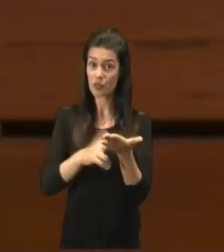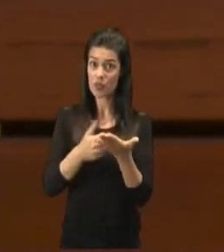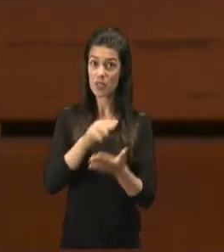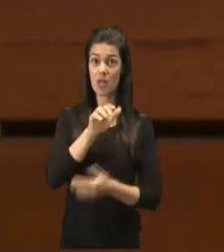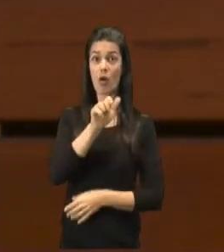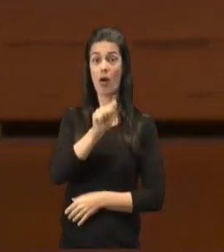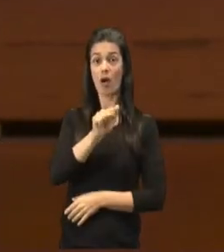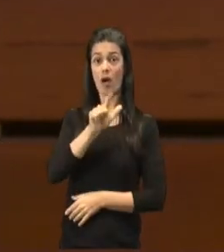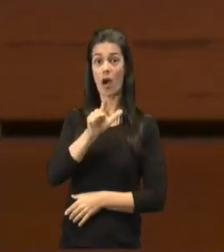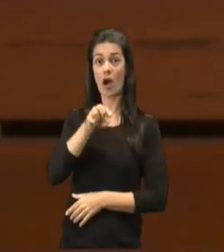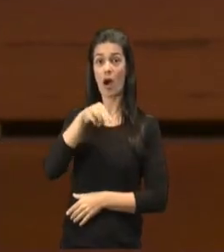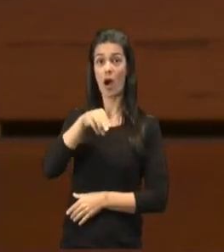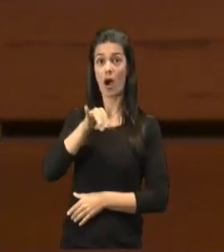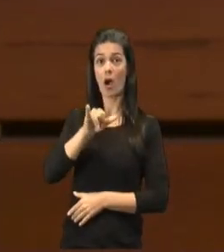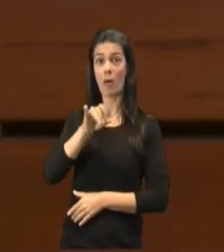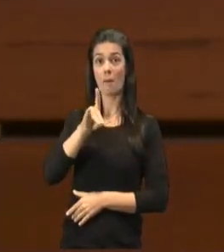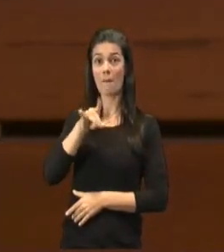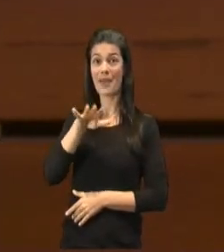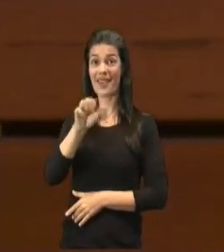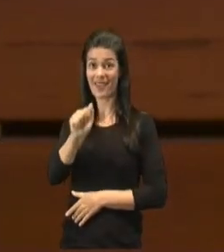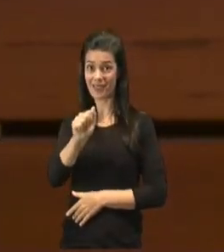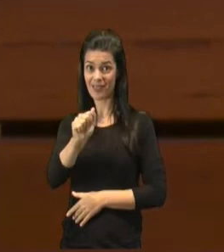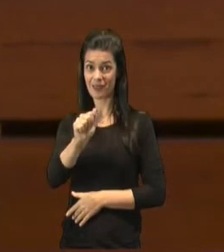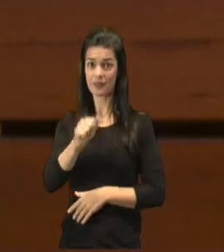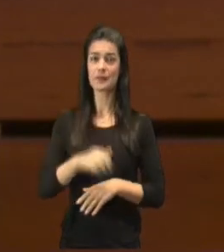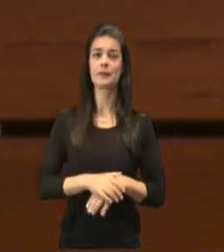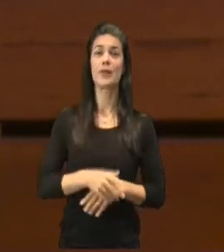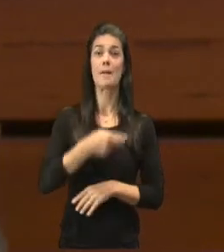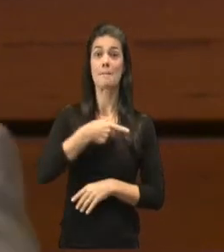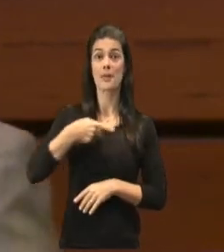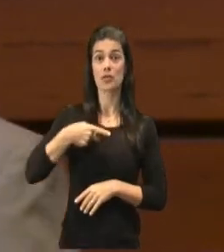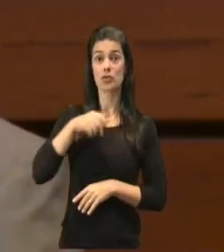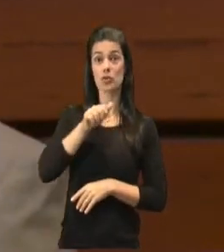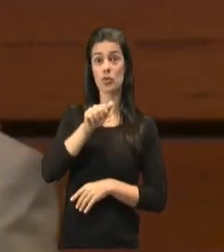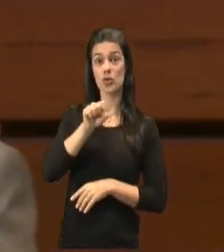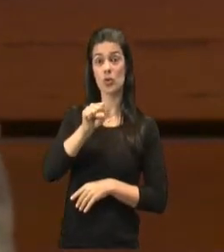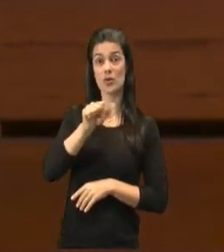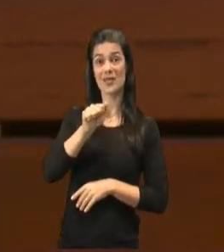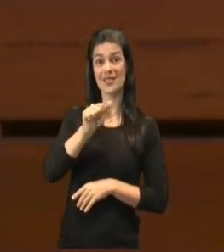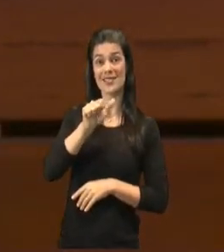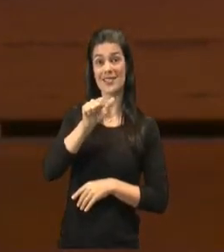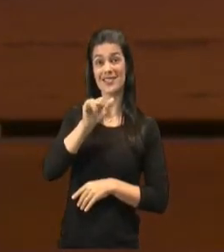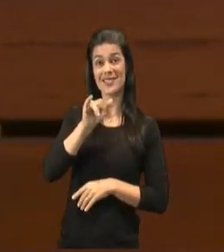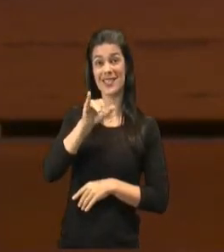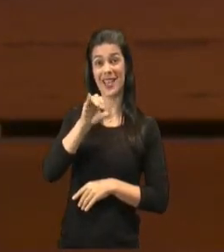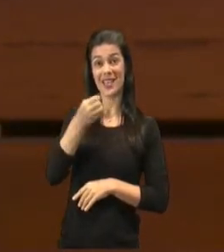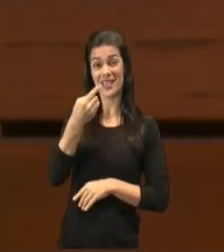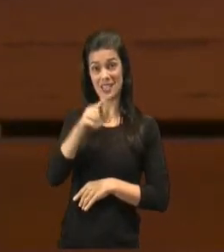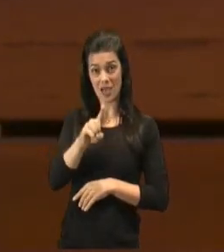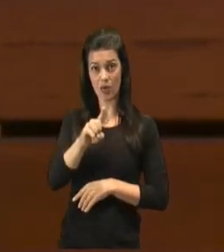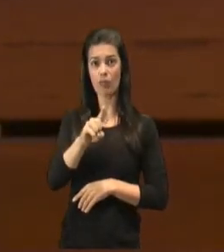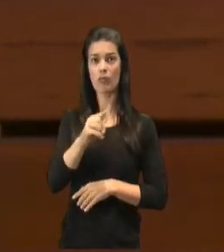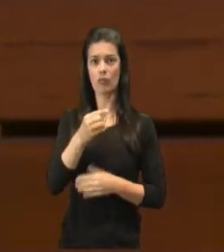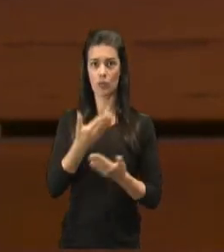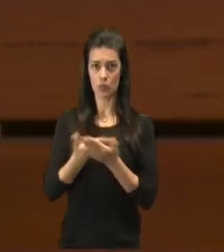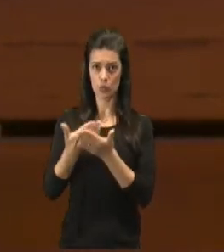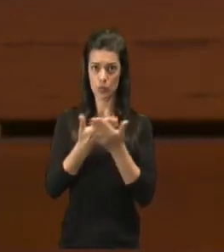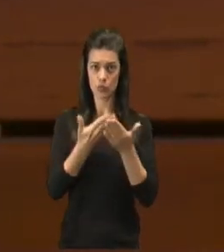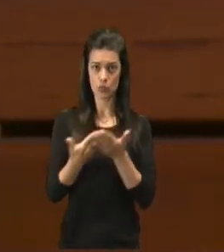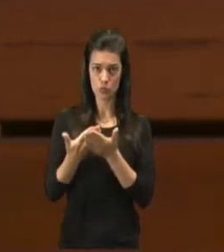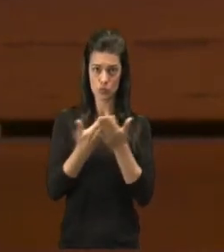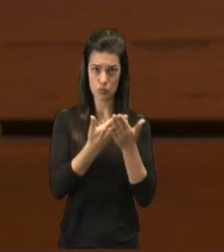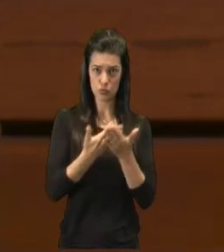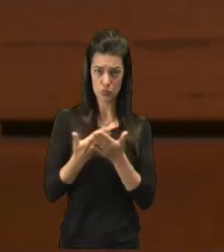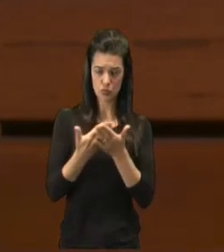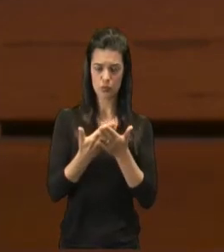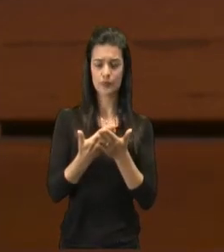nosso querido pastor e professor Luiz Saião. Ele traz a seguinte tradução na Bíblia do século 21. não colocarás